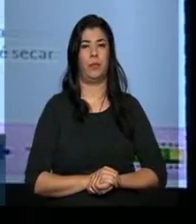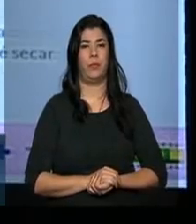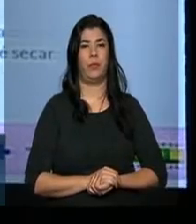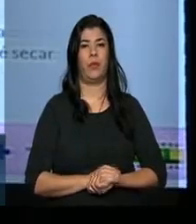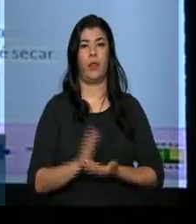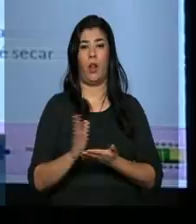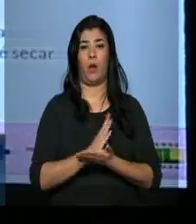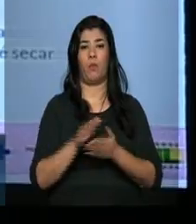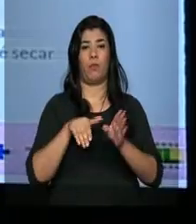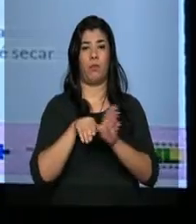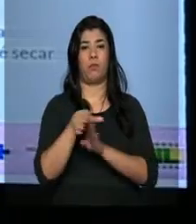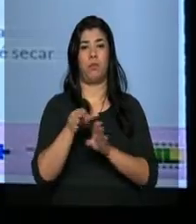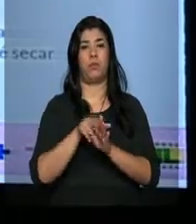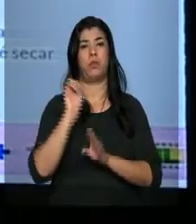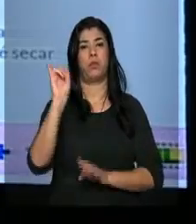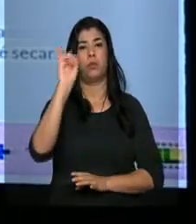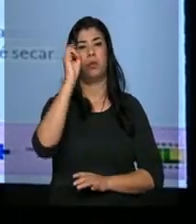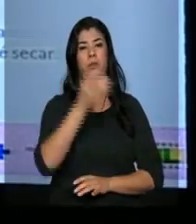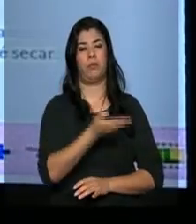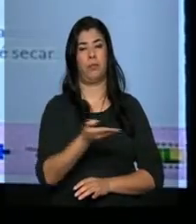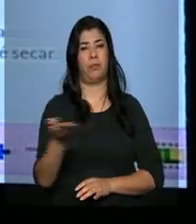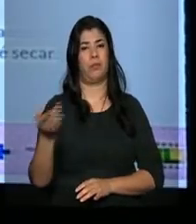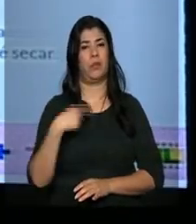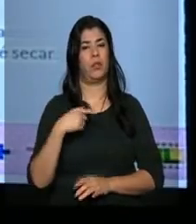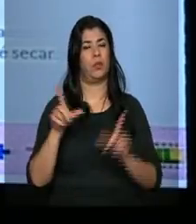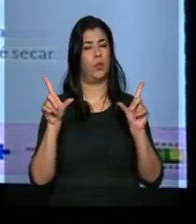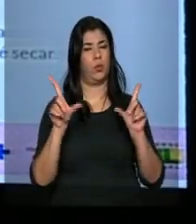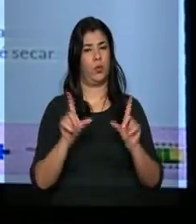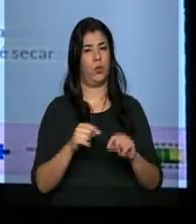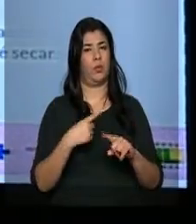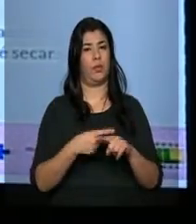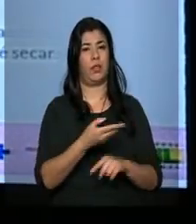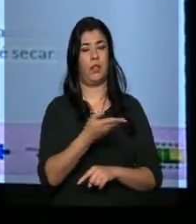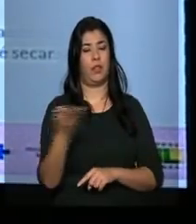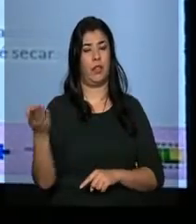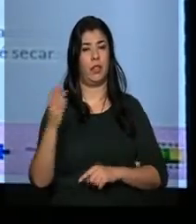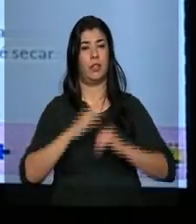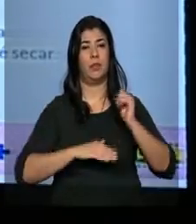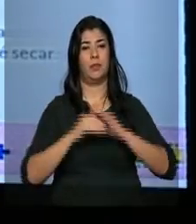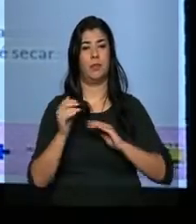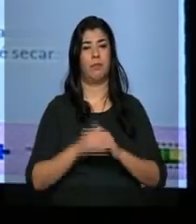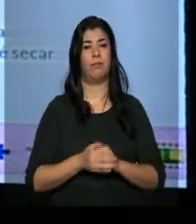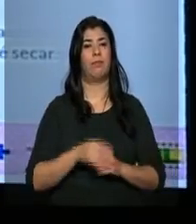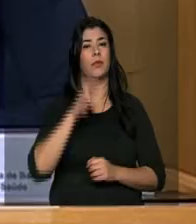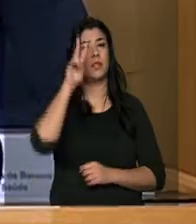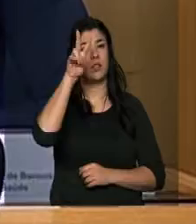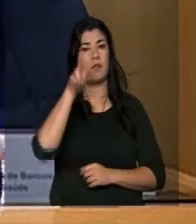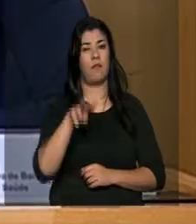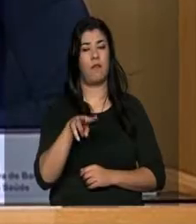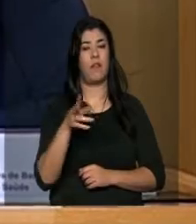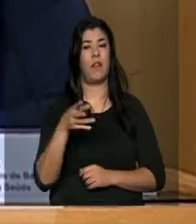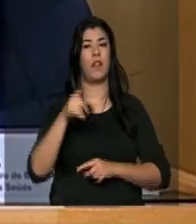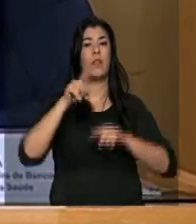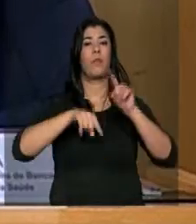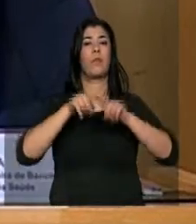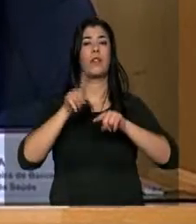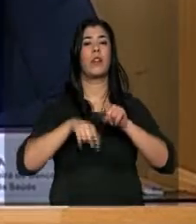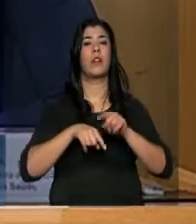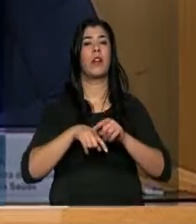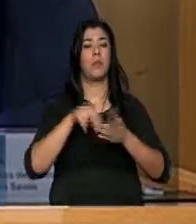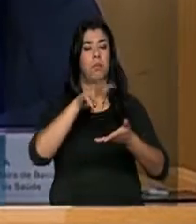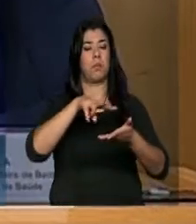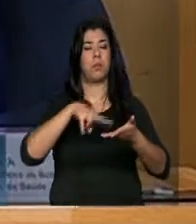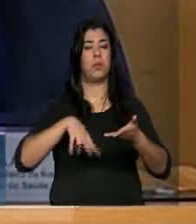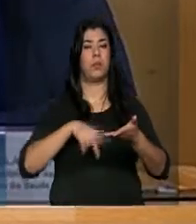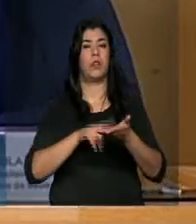rápidas orientações, que eu vou ser muito sucinto, porque essas orientações elas estão presentes nesses materiais,